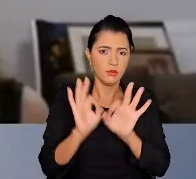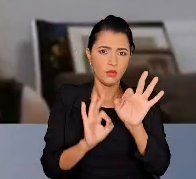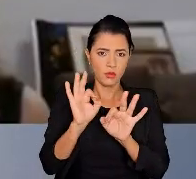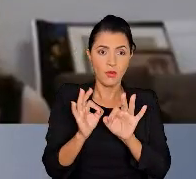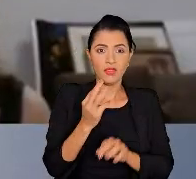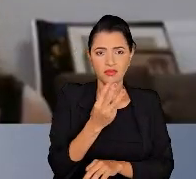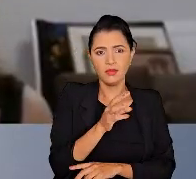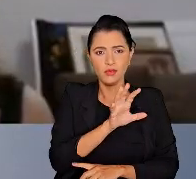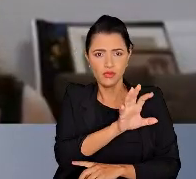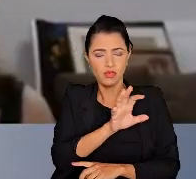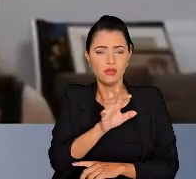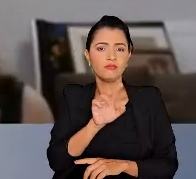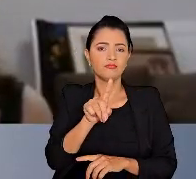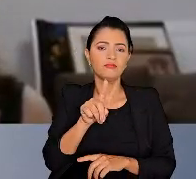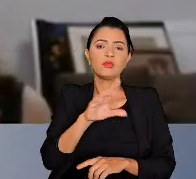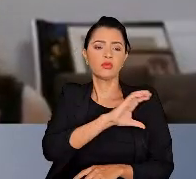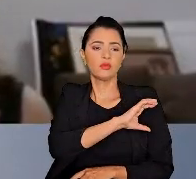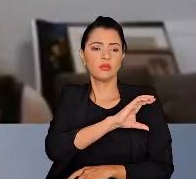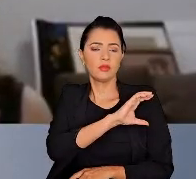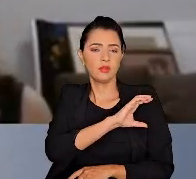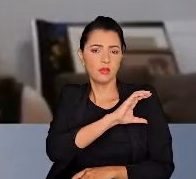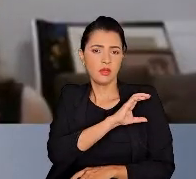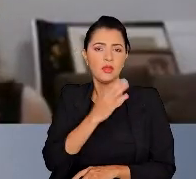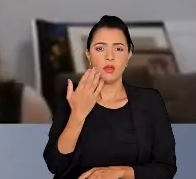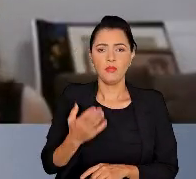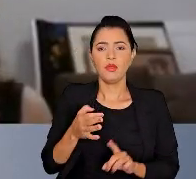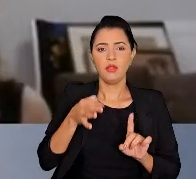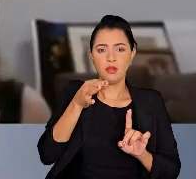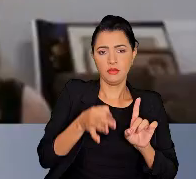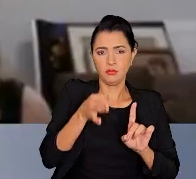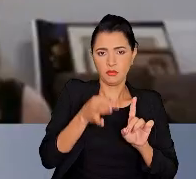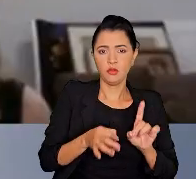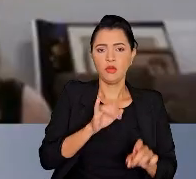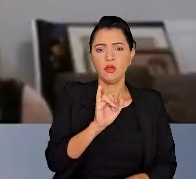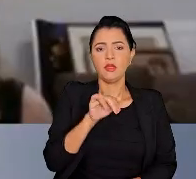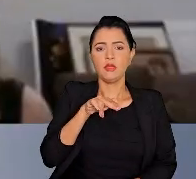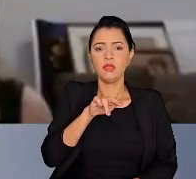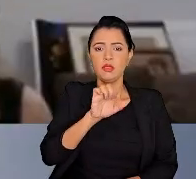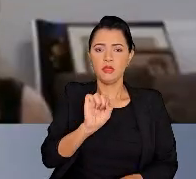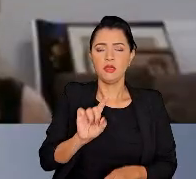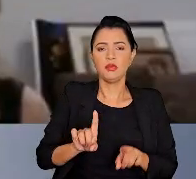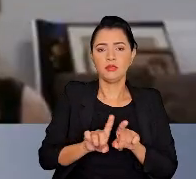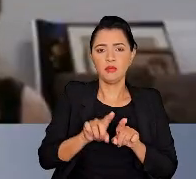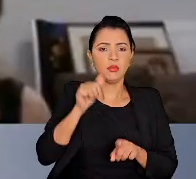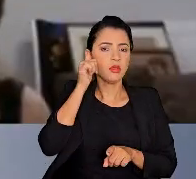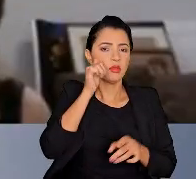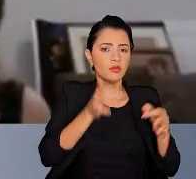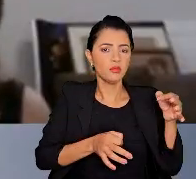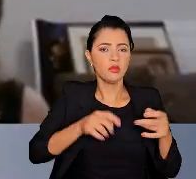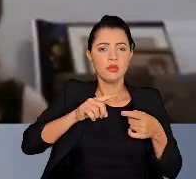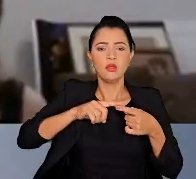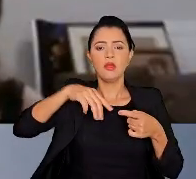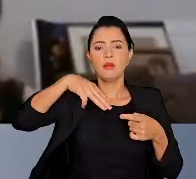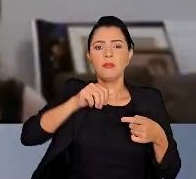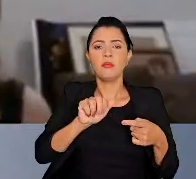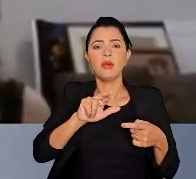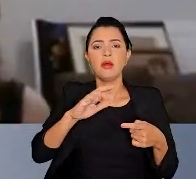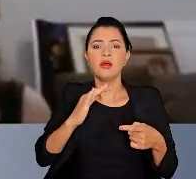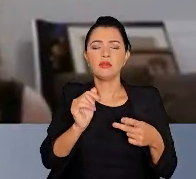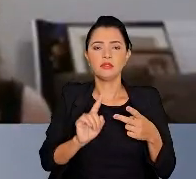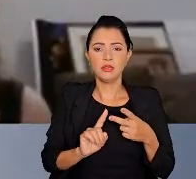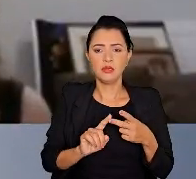Região, coordenado pela desembargadora Inês Virgínia, pelas juízas Márcia Hoffmann e